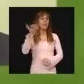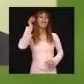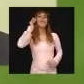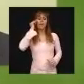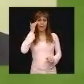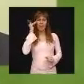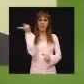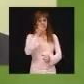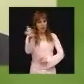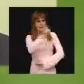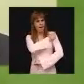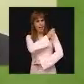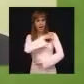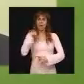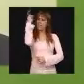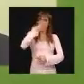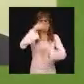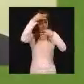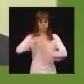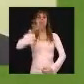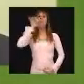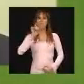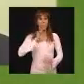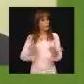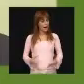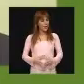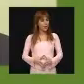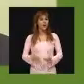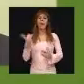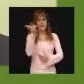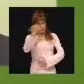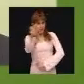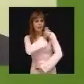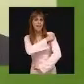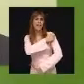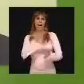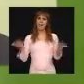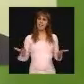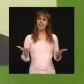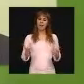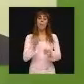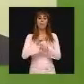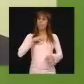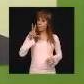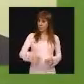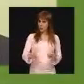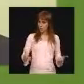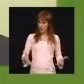fevereiro, saia de casa para dignificar as mulheres. Saia de casa por